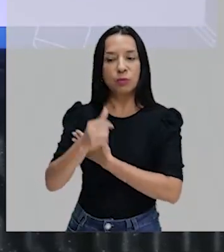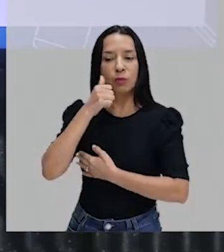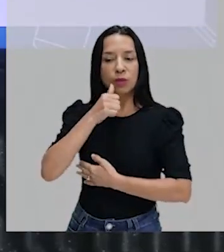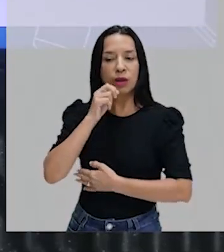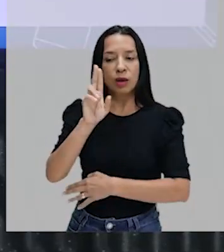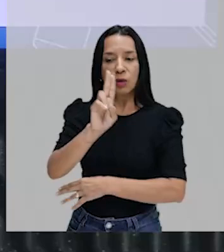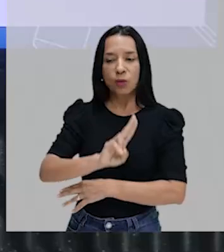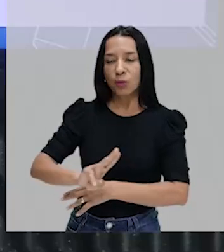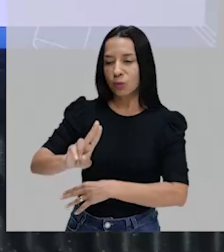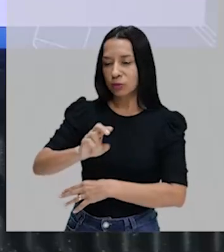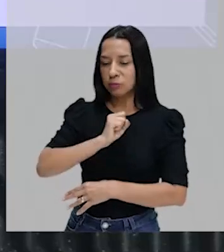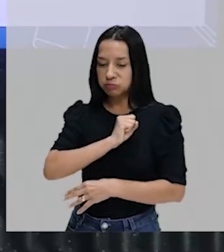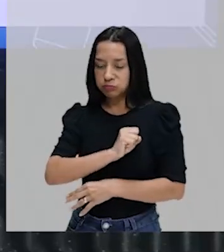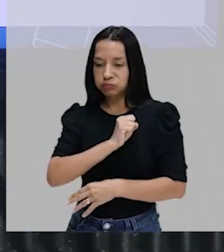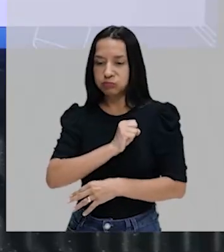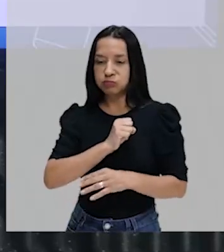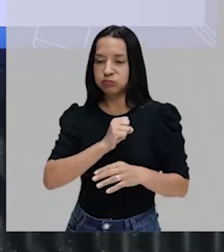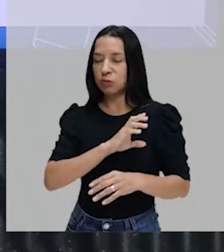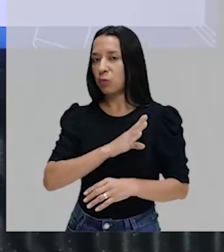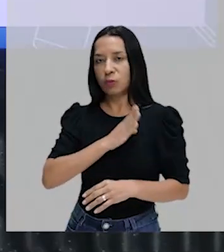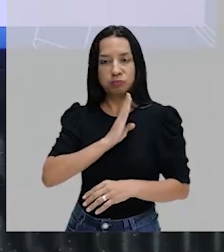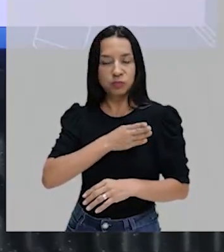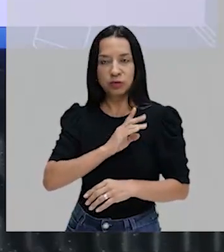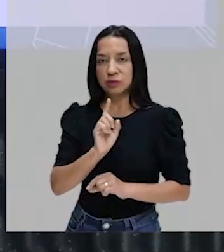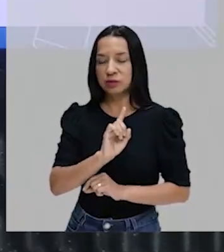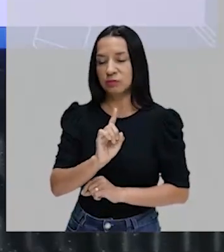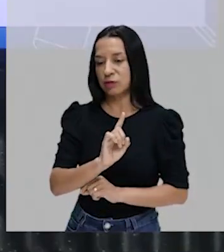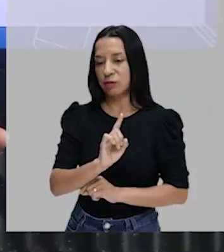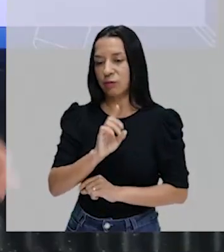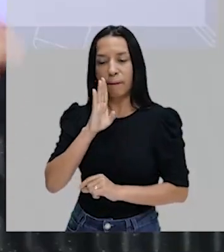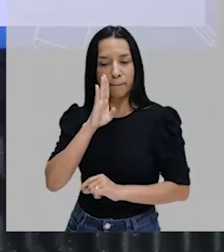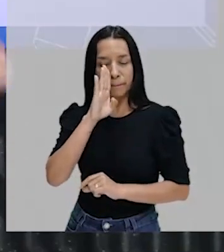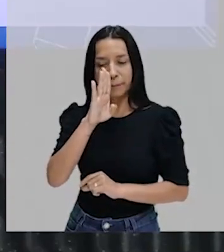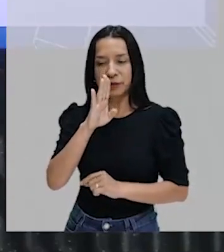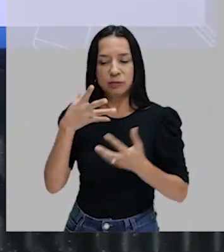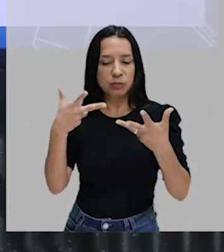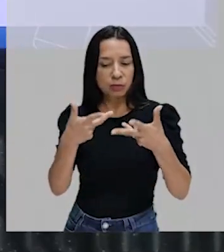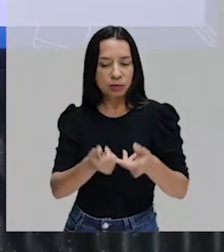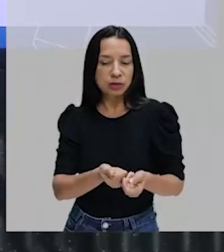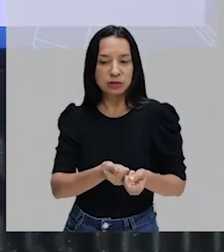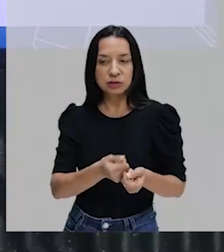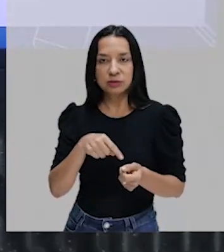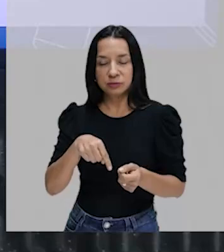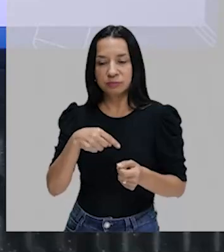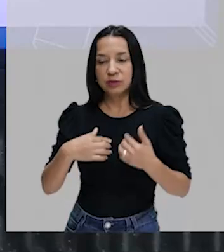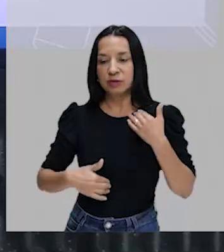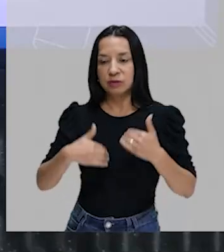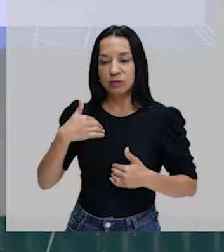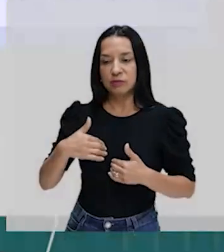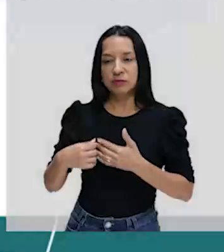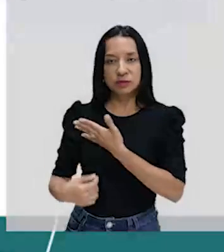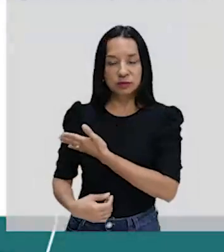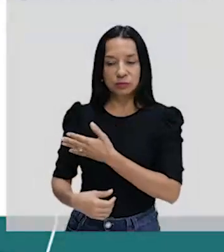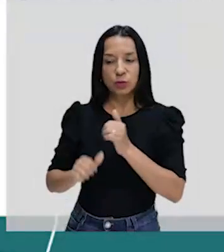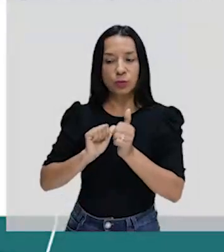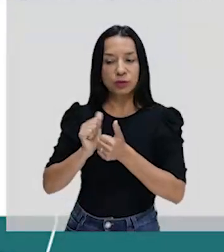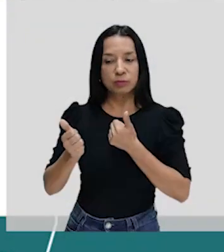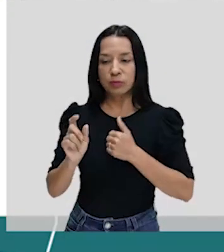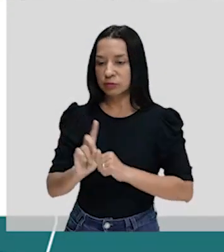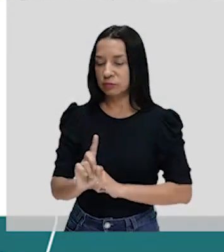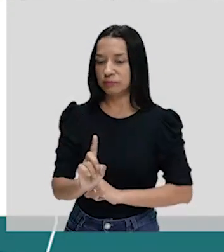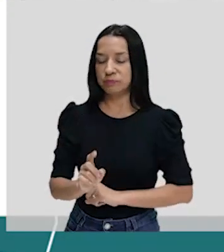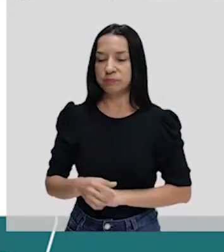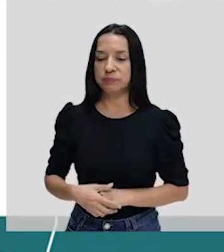exemplo, cardiorrespiratória? Não, não é a principal capacidade física para essa modalidade esportiva. Muito da